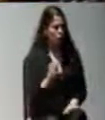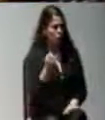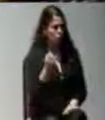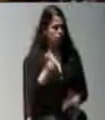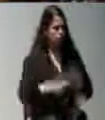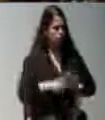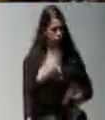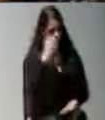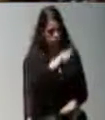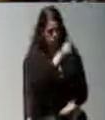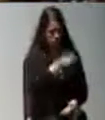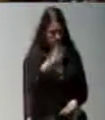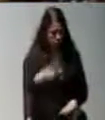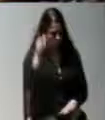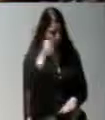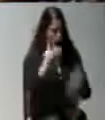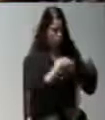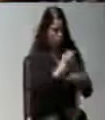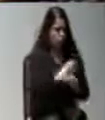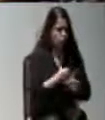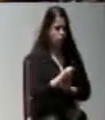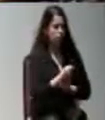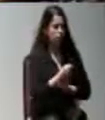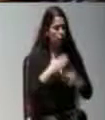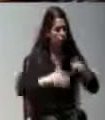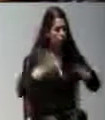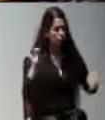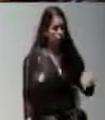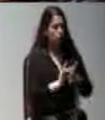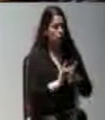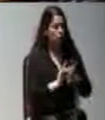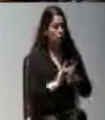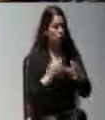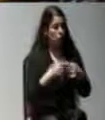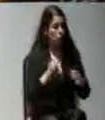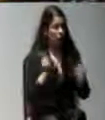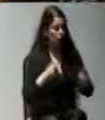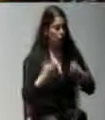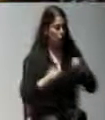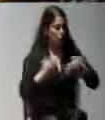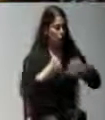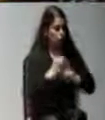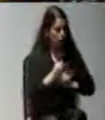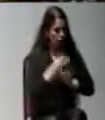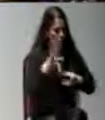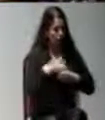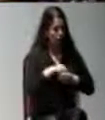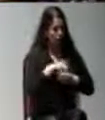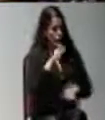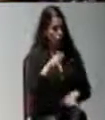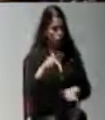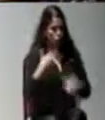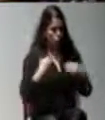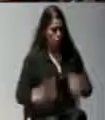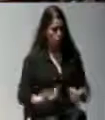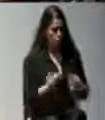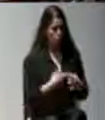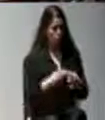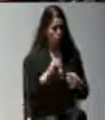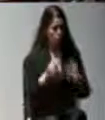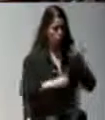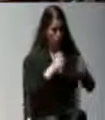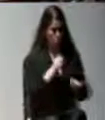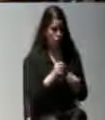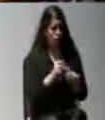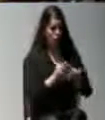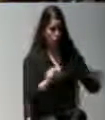que a justiça social se realize, pois ela só se realiza nos corpos. Se esta afirmação, por um lado, parece